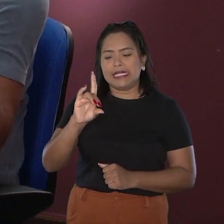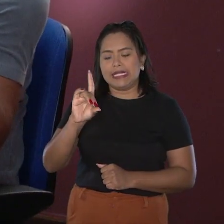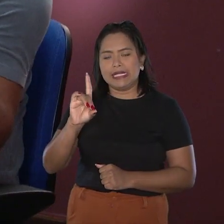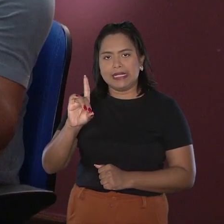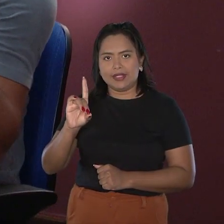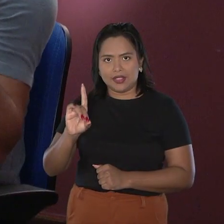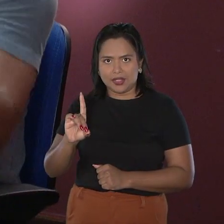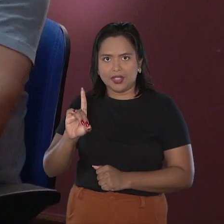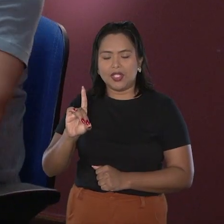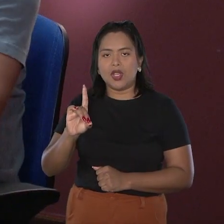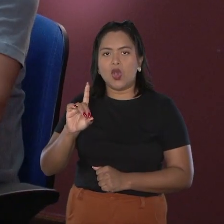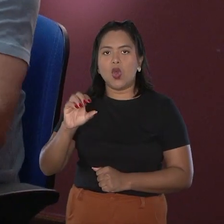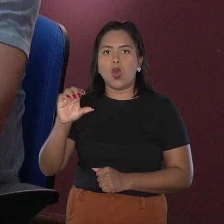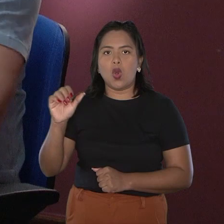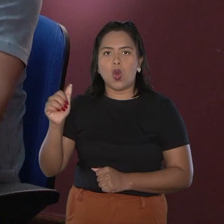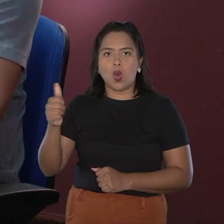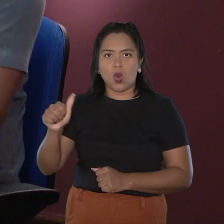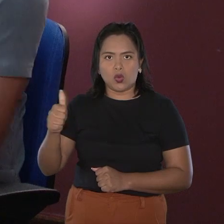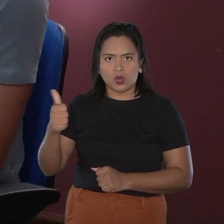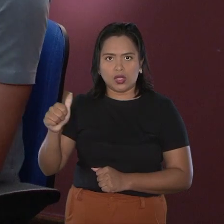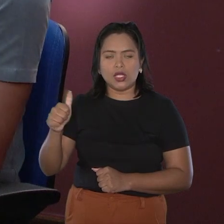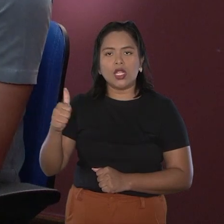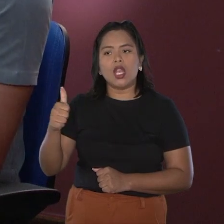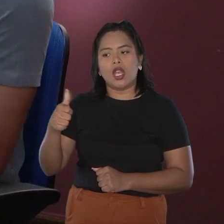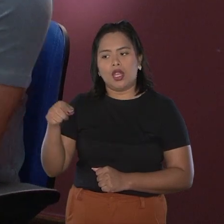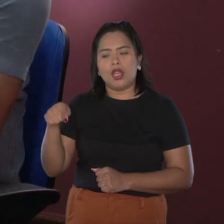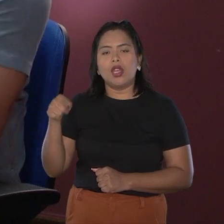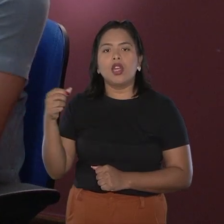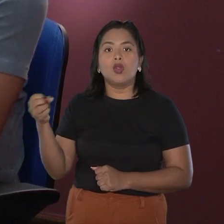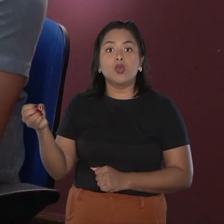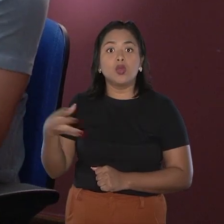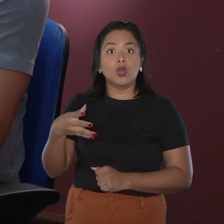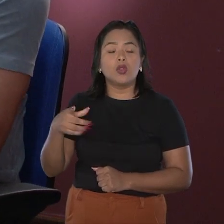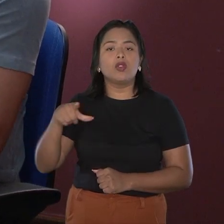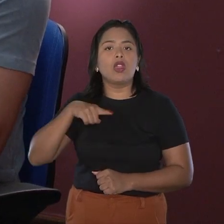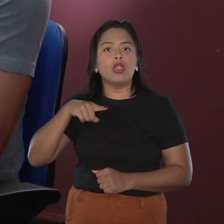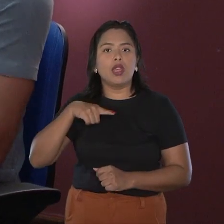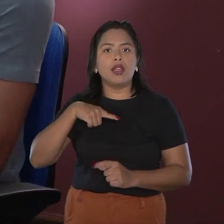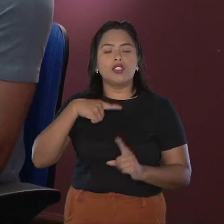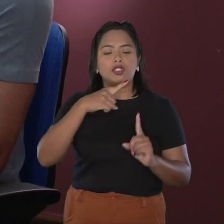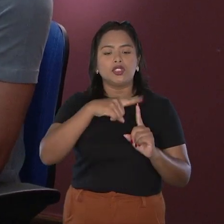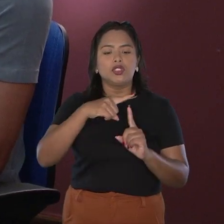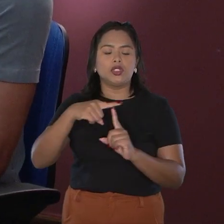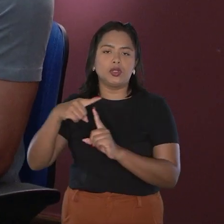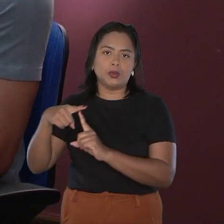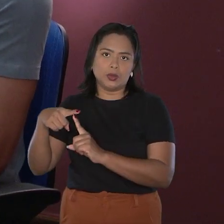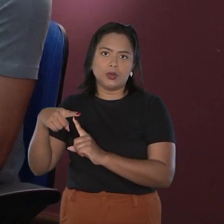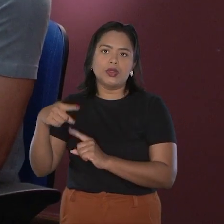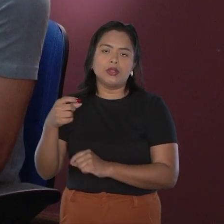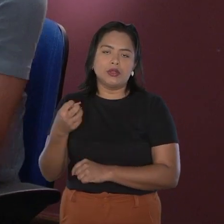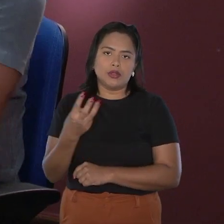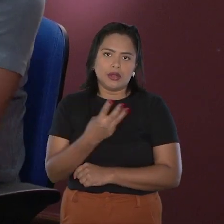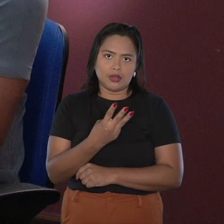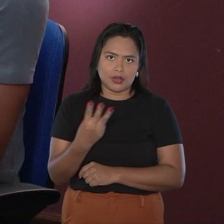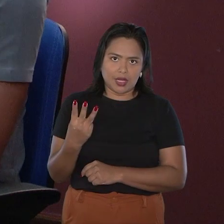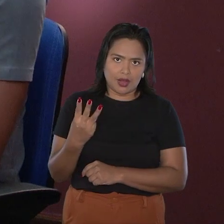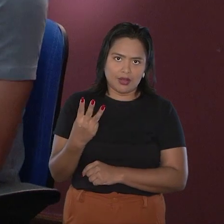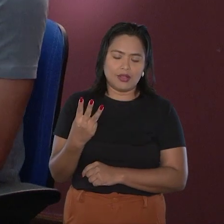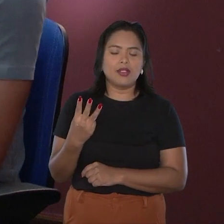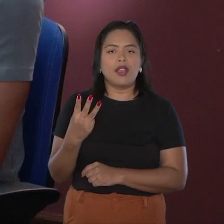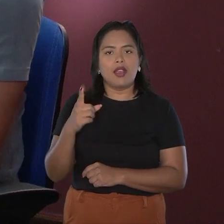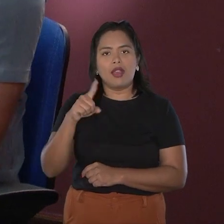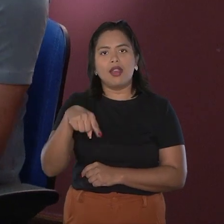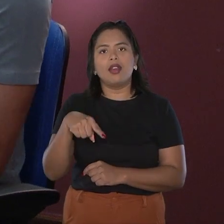era o dsm5 agora é o Cid 11 que é o mais atual ele traz três categorias com subdivisões e essa subdivisões são